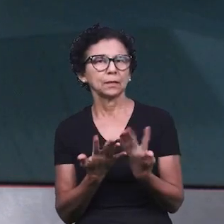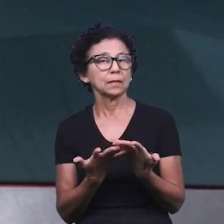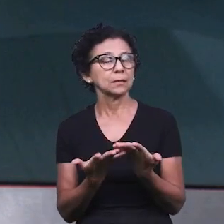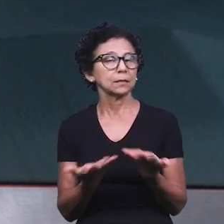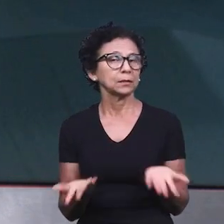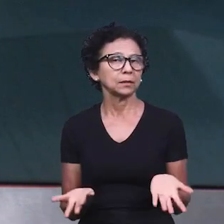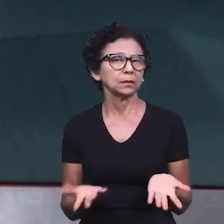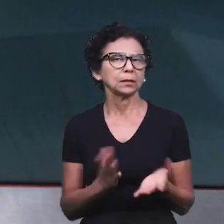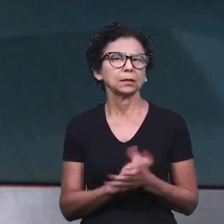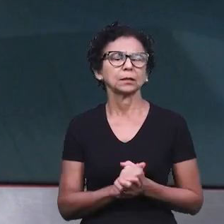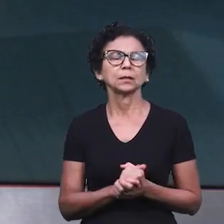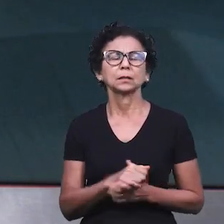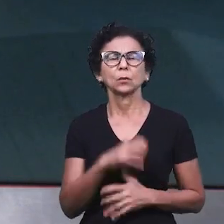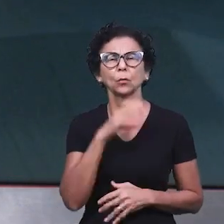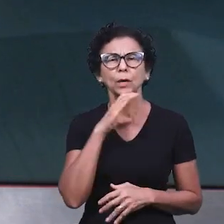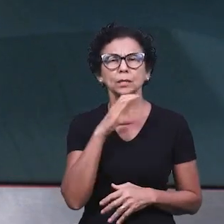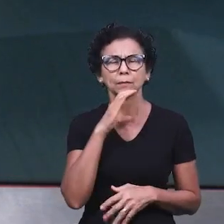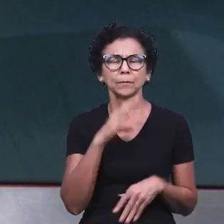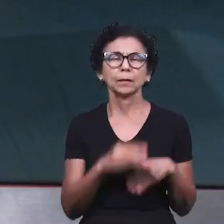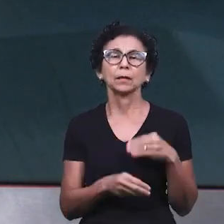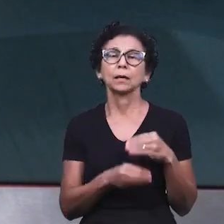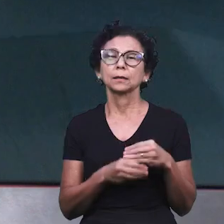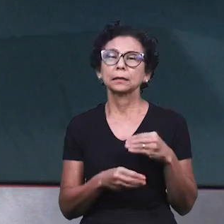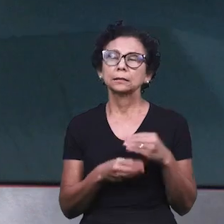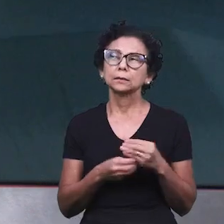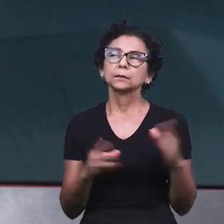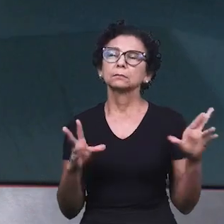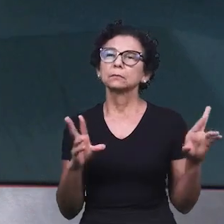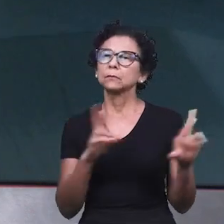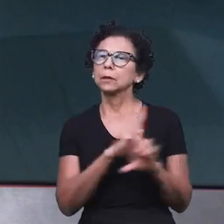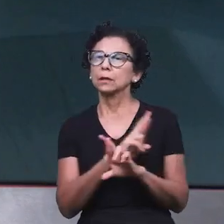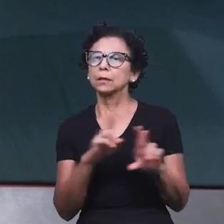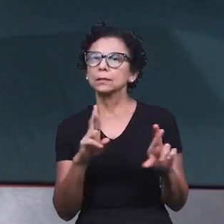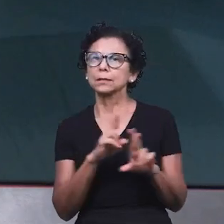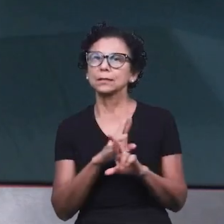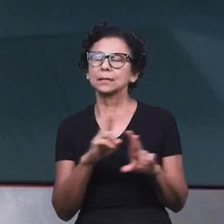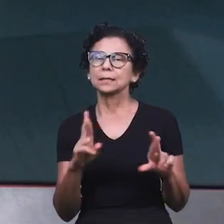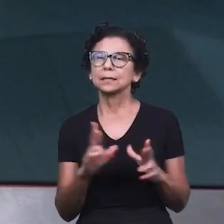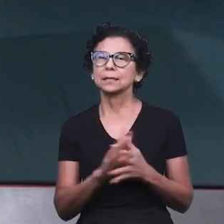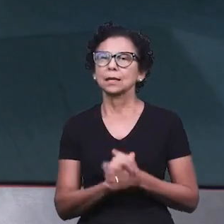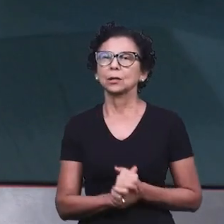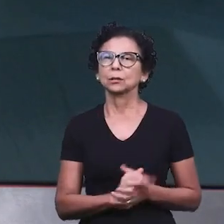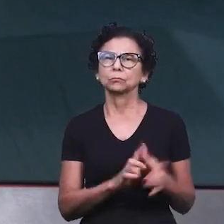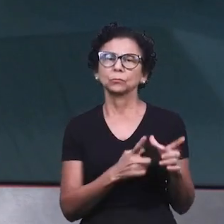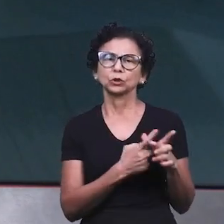famílias e agrega conhecimento a respeito de